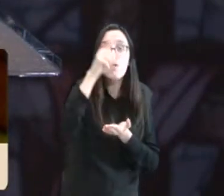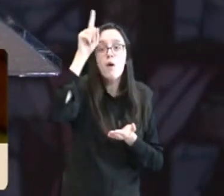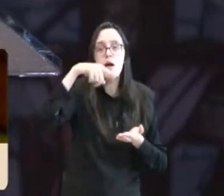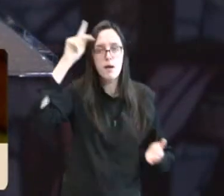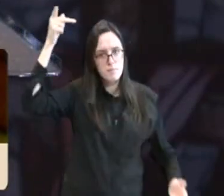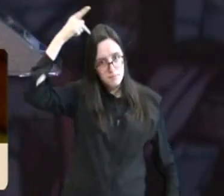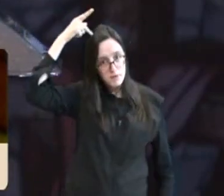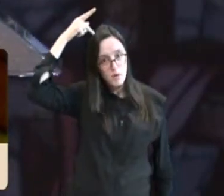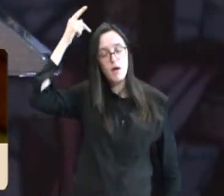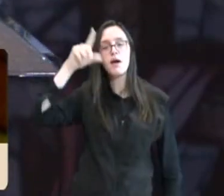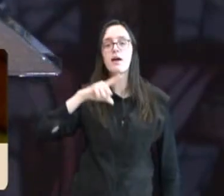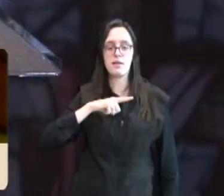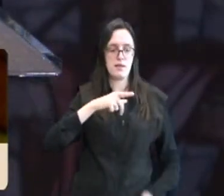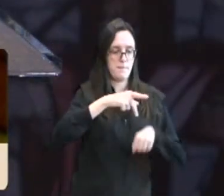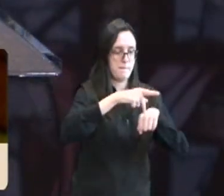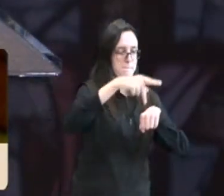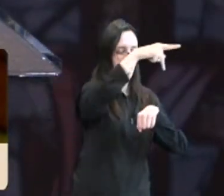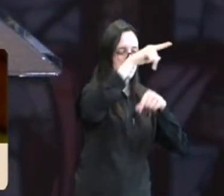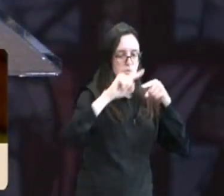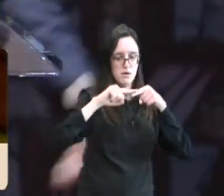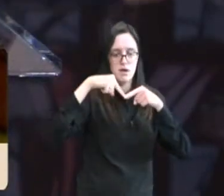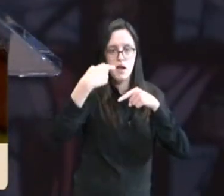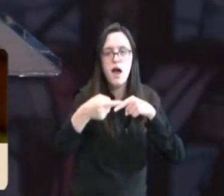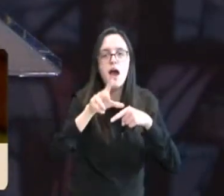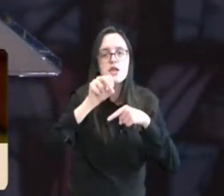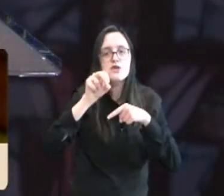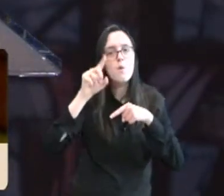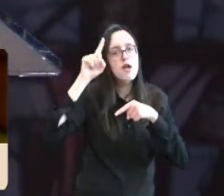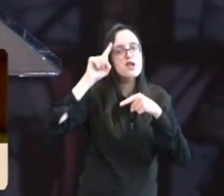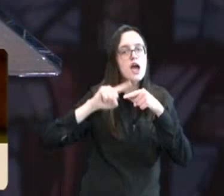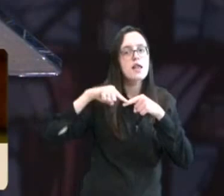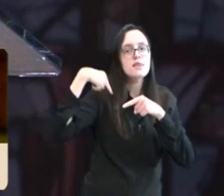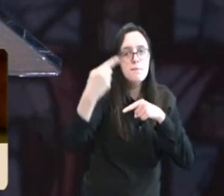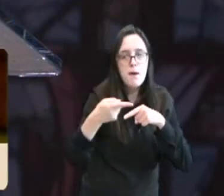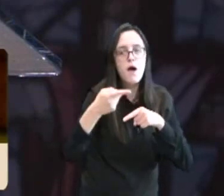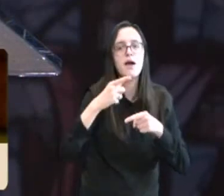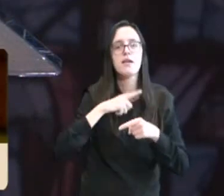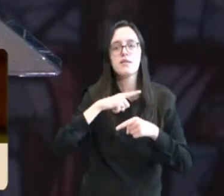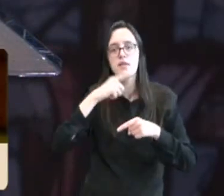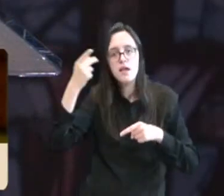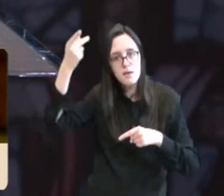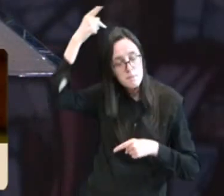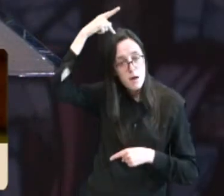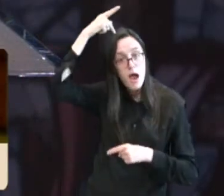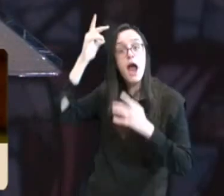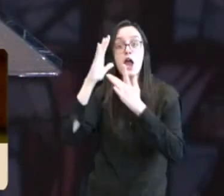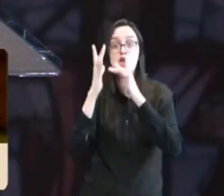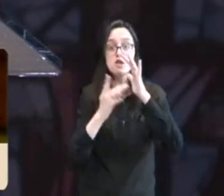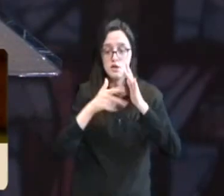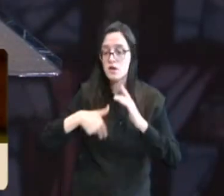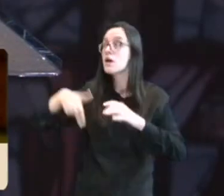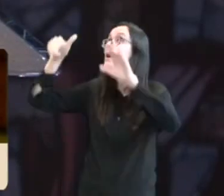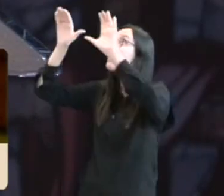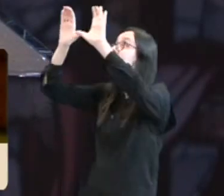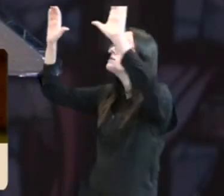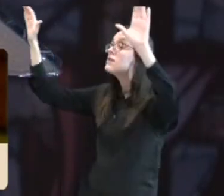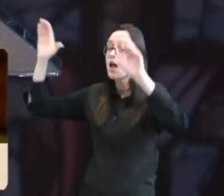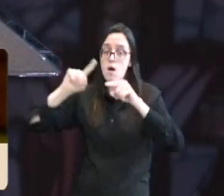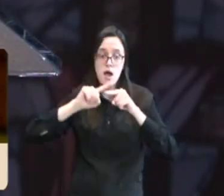50 dias após a Páscoa, 50 dias depois que Jesus subiu aos